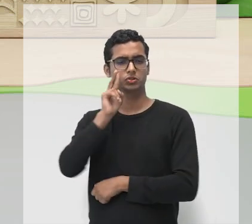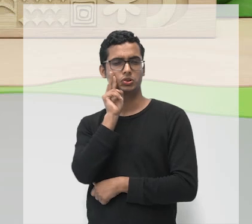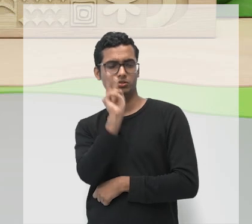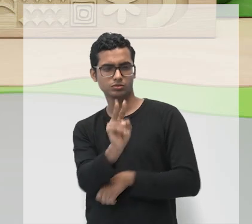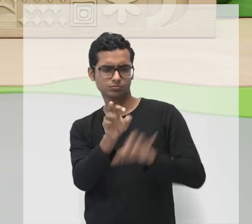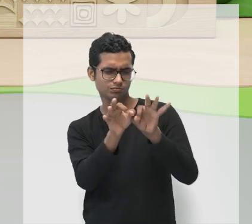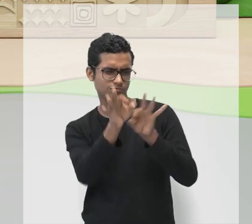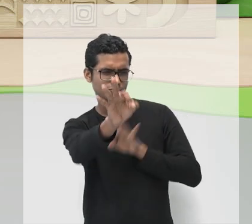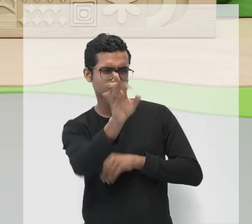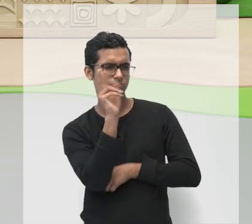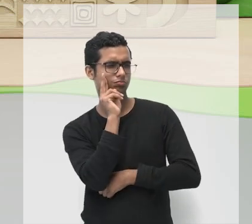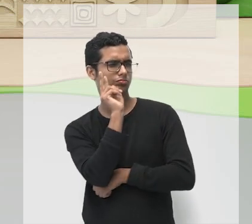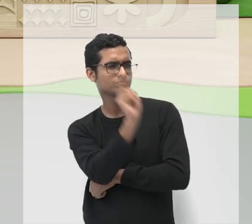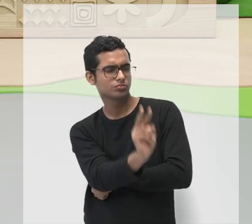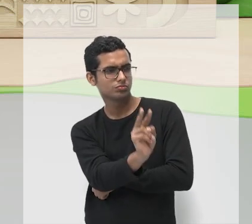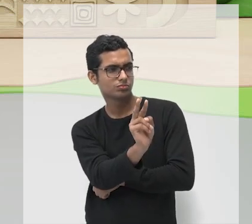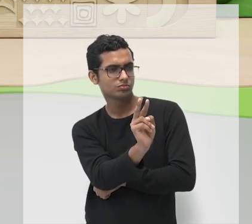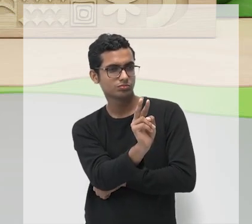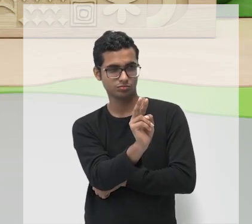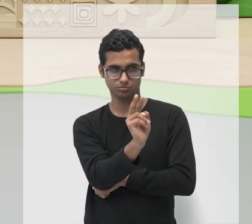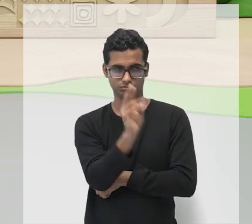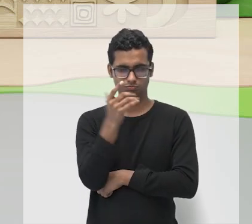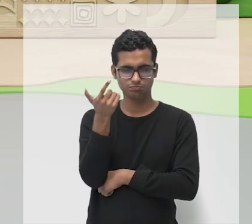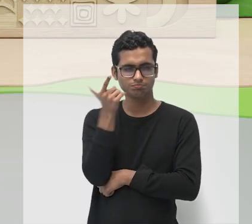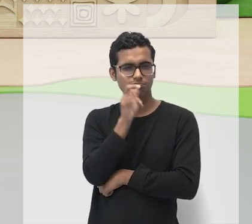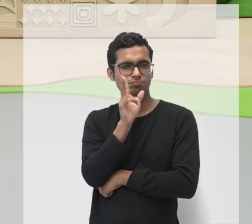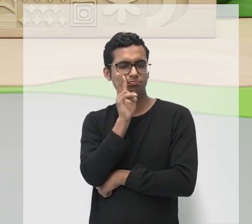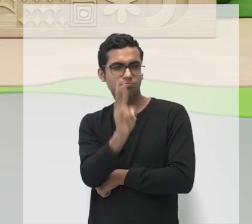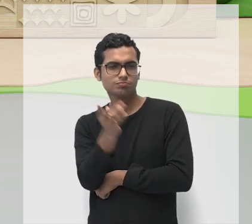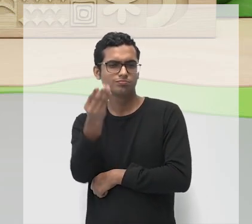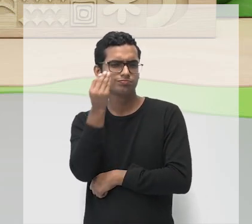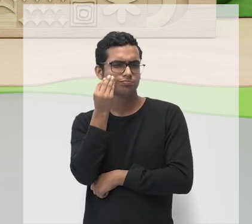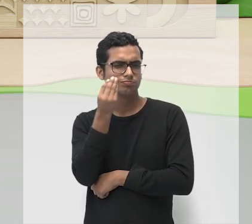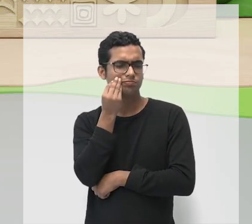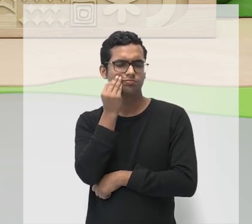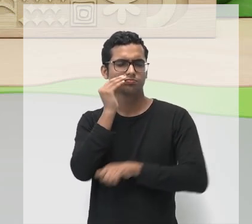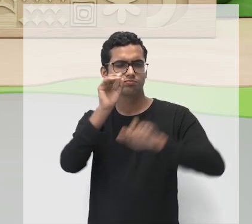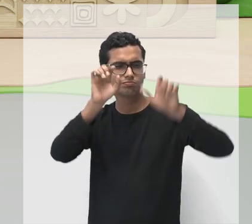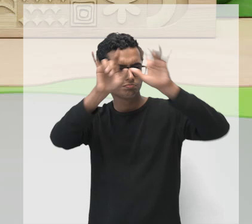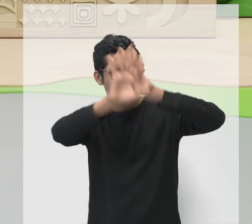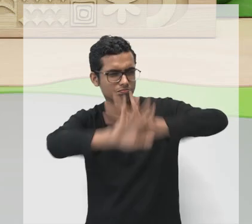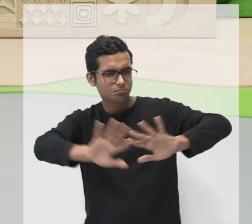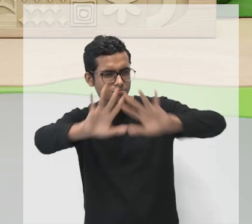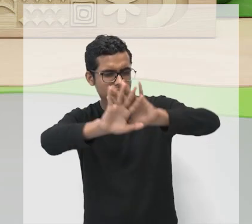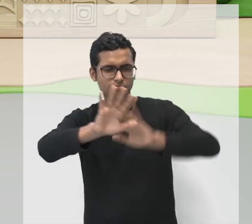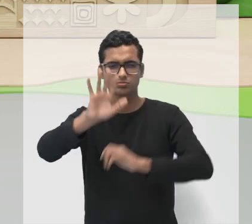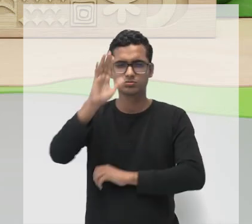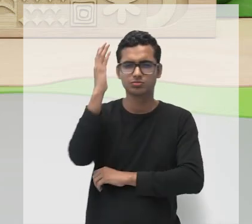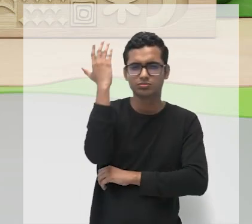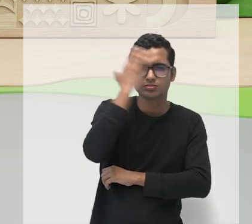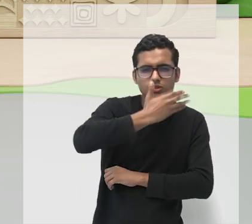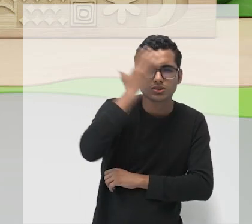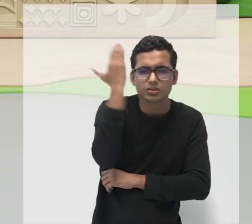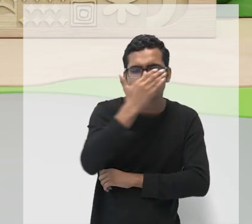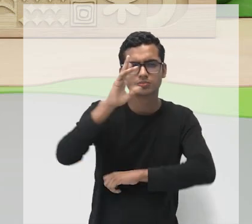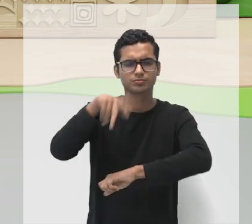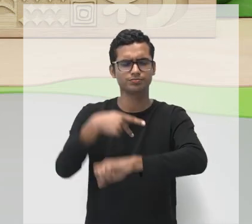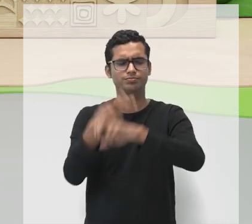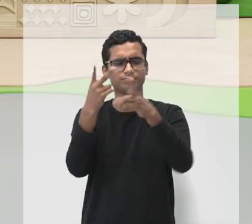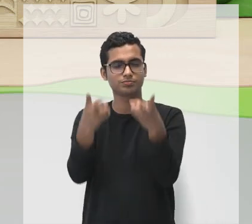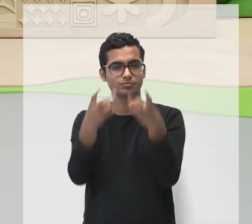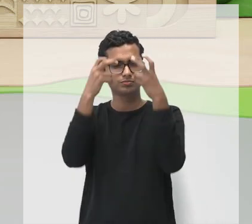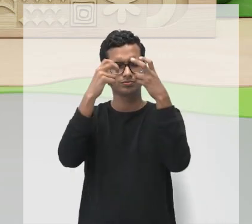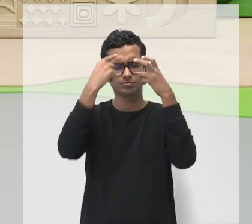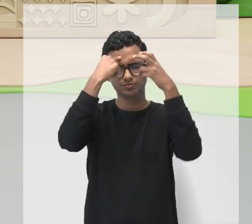uma distância do quadro, né, você observa as coisas embaçadas e percebe que começa a doer